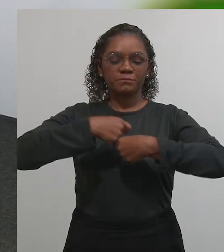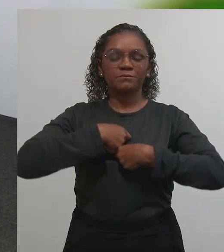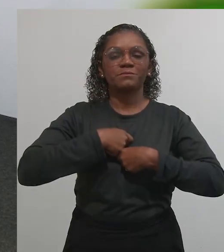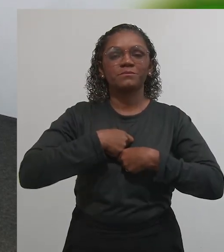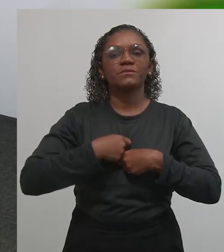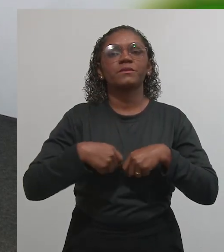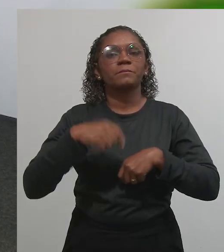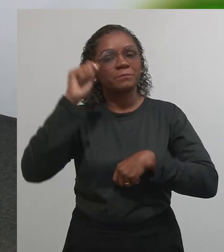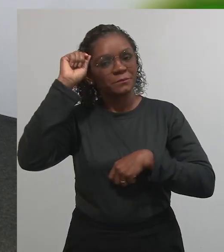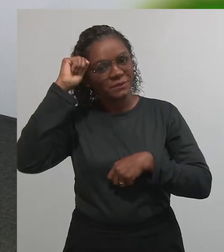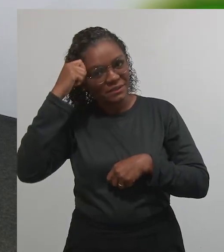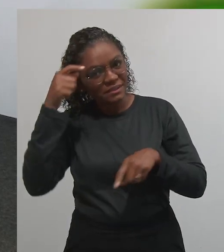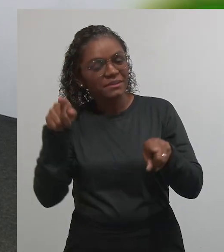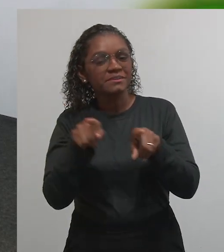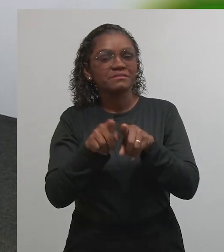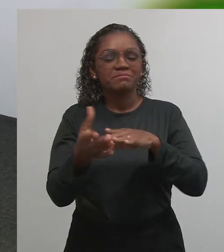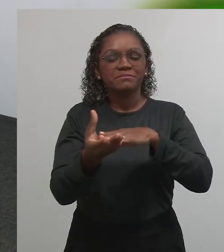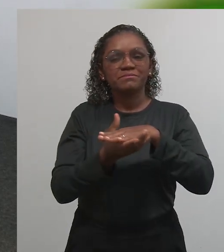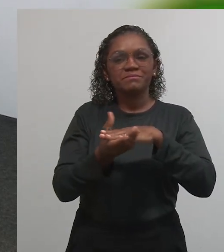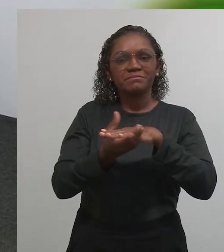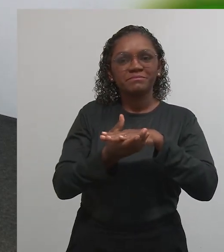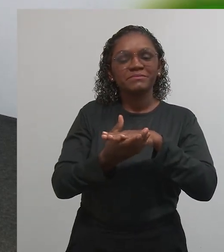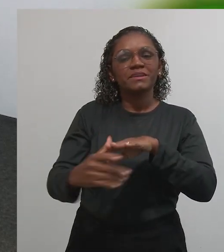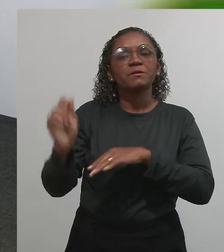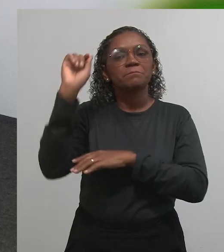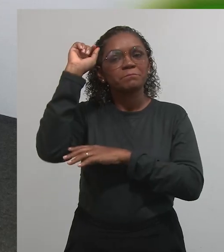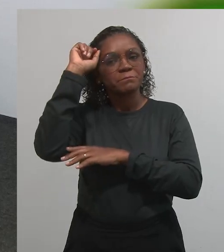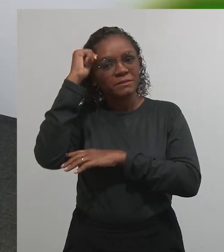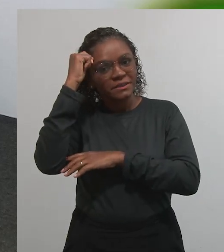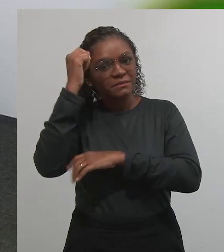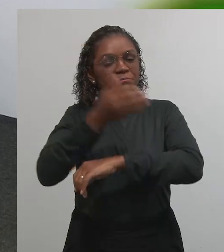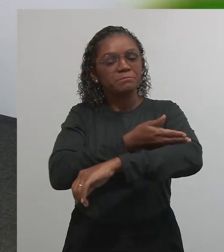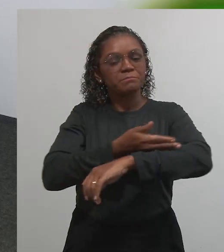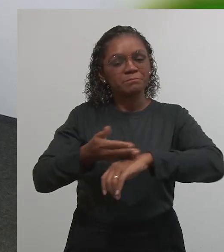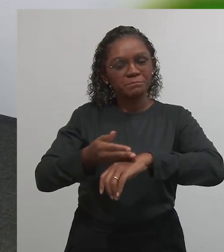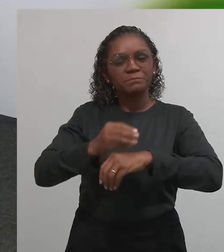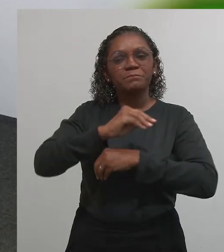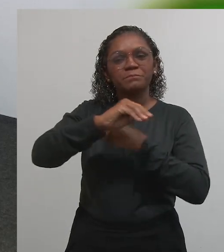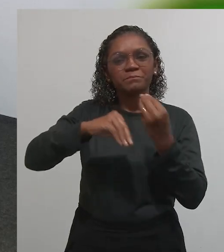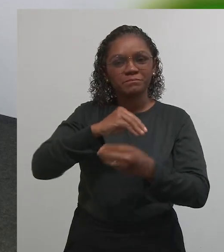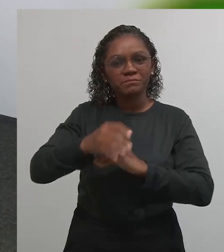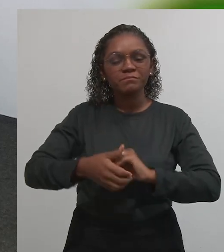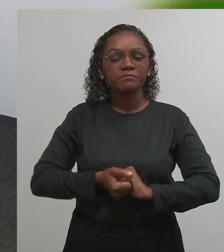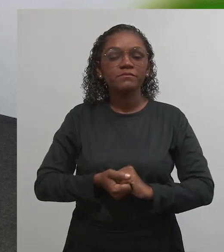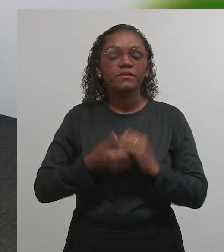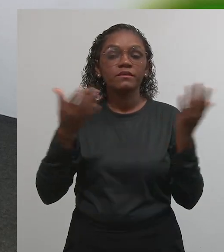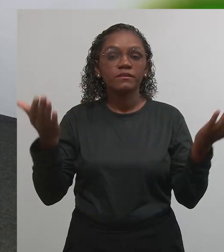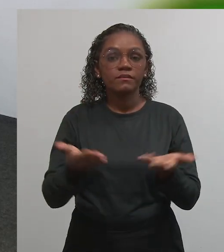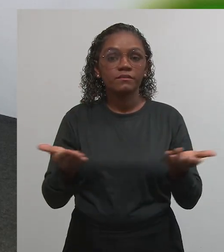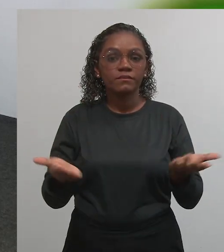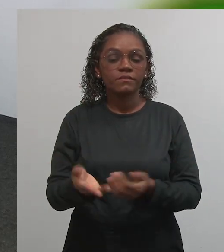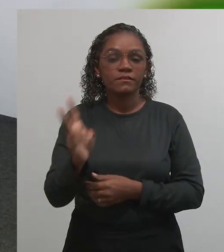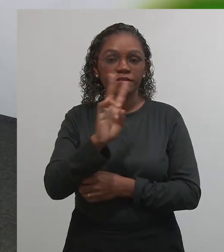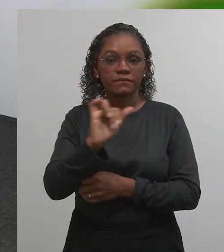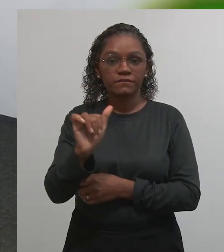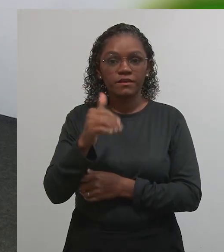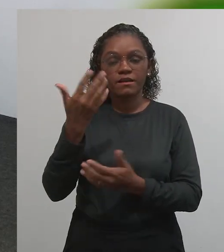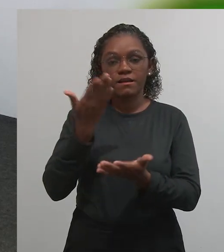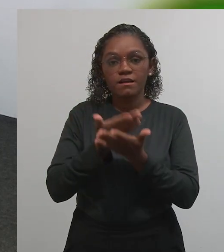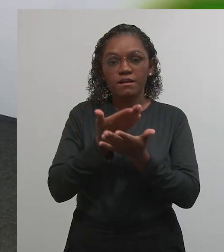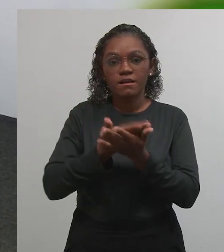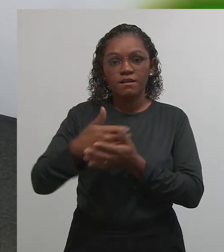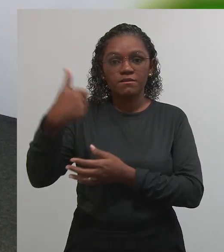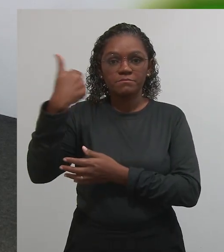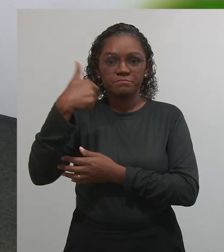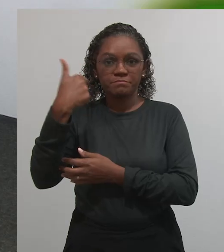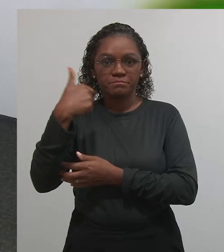e um tênis preto com branco. Então, gente, vamos lá para a nossa unidade 1 da disciplina.